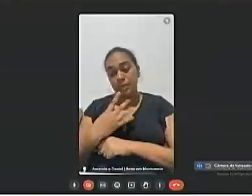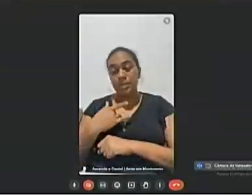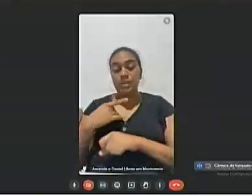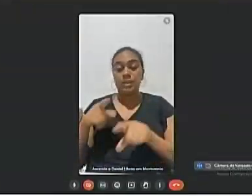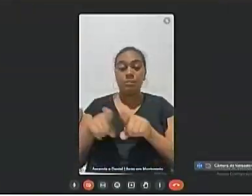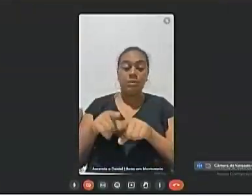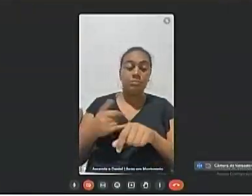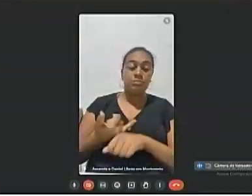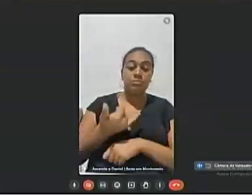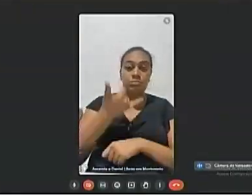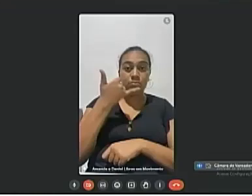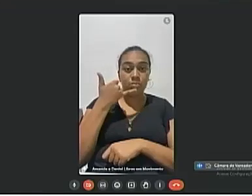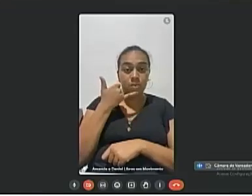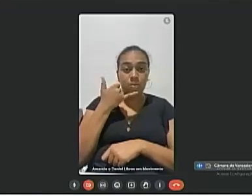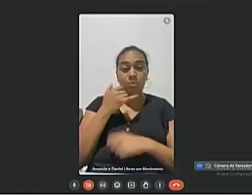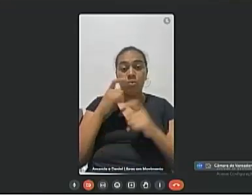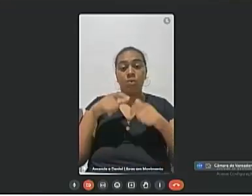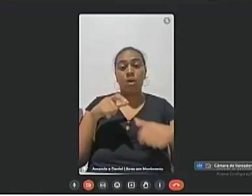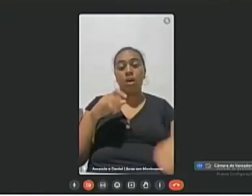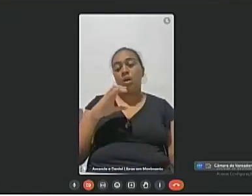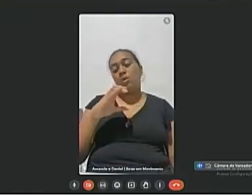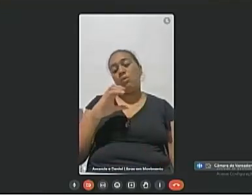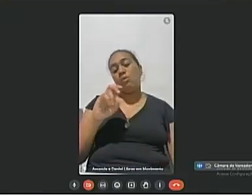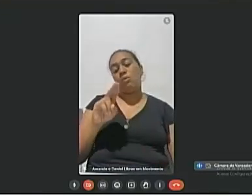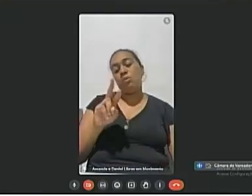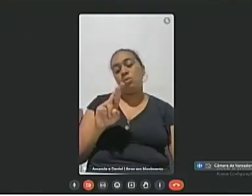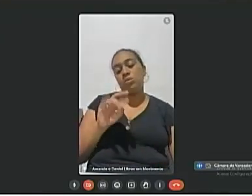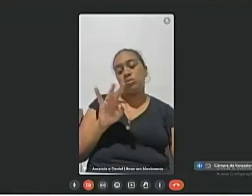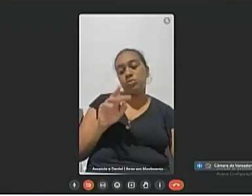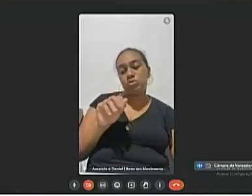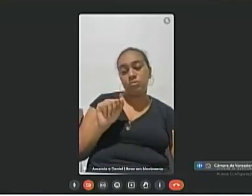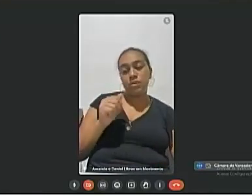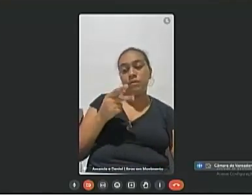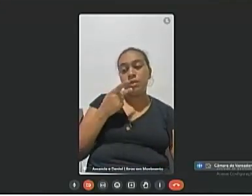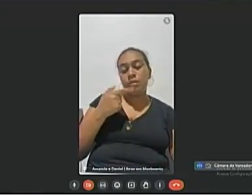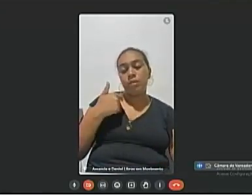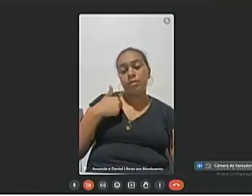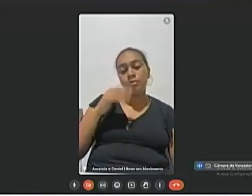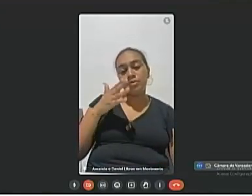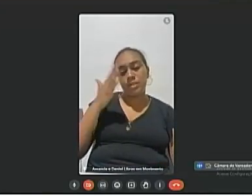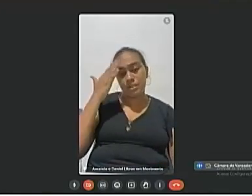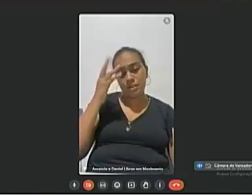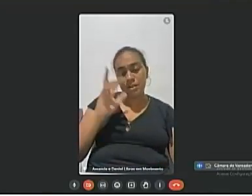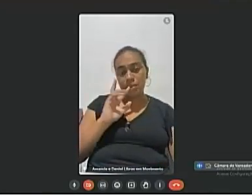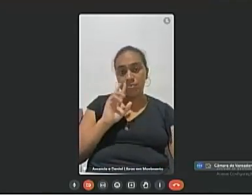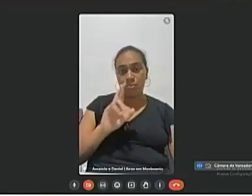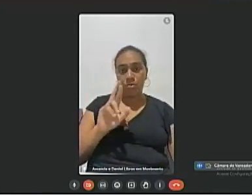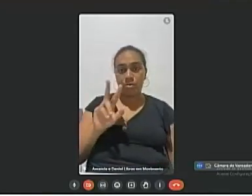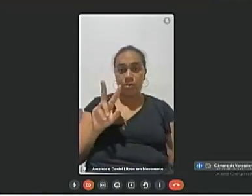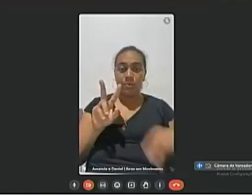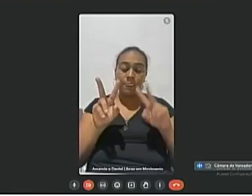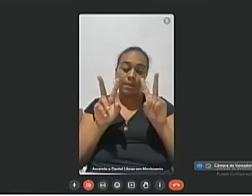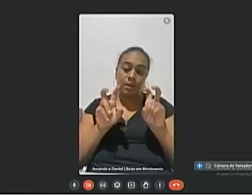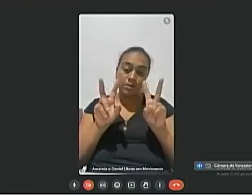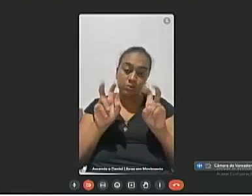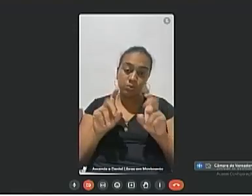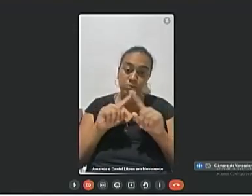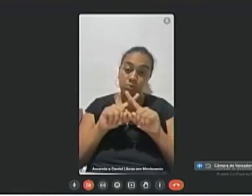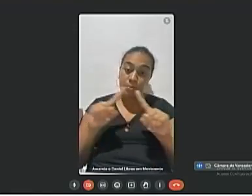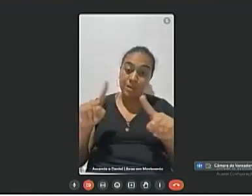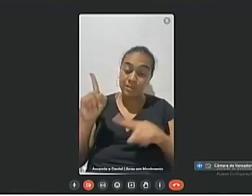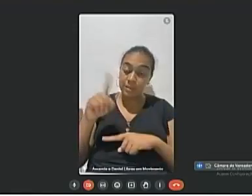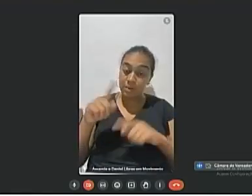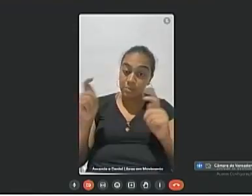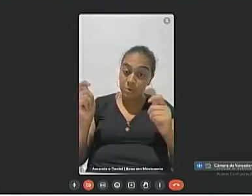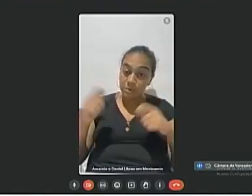ligou em Curitiba e falou assim: eu sei que a gente já sabe essa resposta para esse assunto, mas seria possível a gente